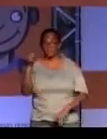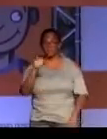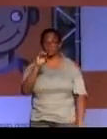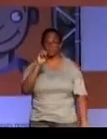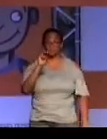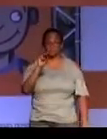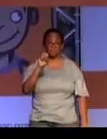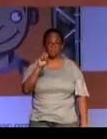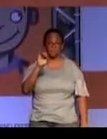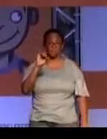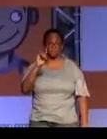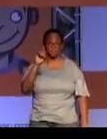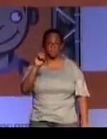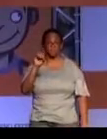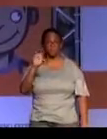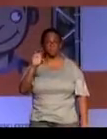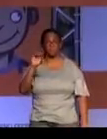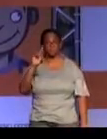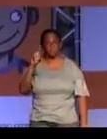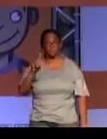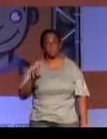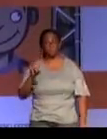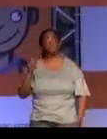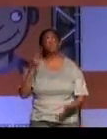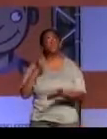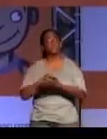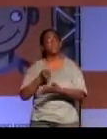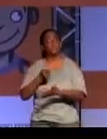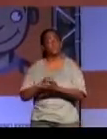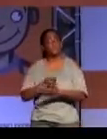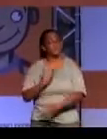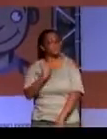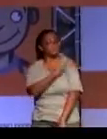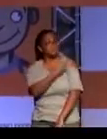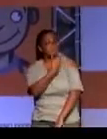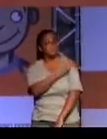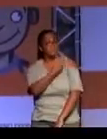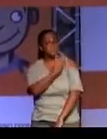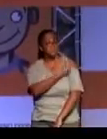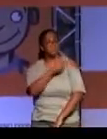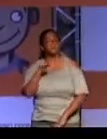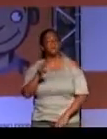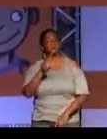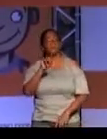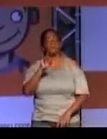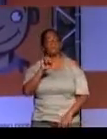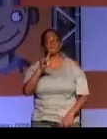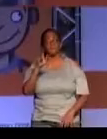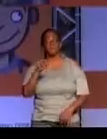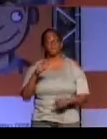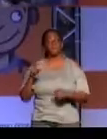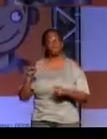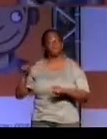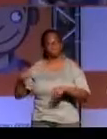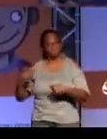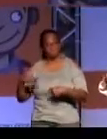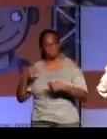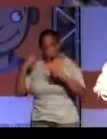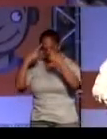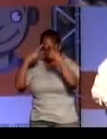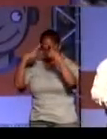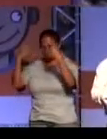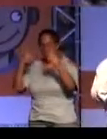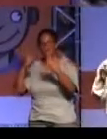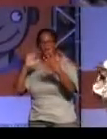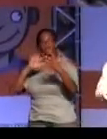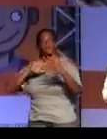ao implementar a obrigatoriedade da vacinação contra a varíola, provocou aqui a revolta da